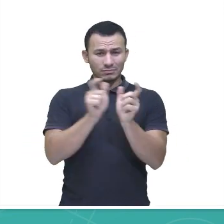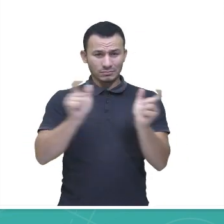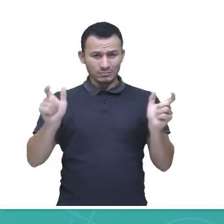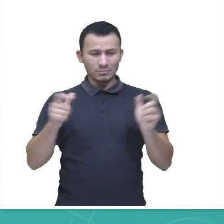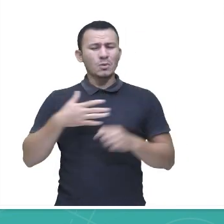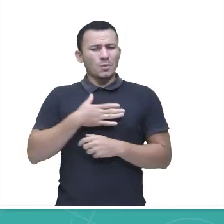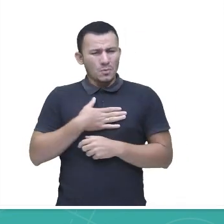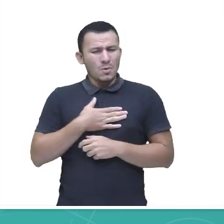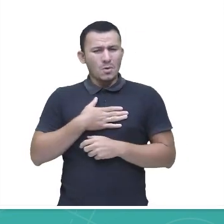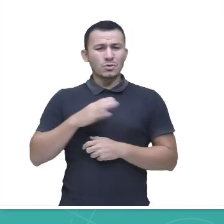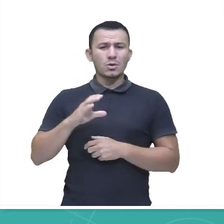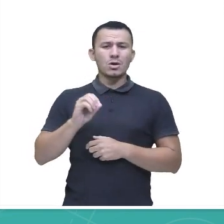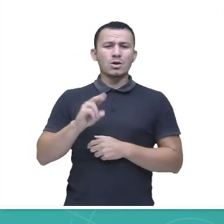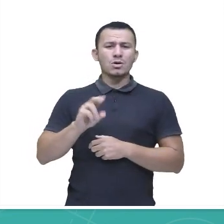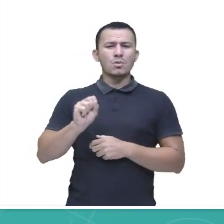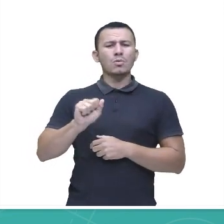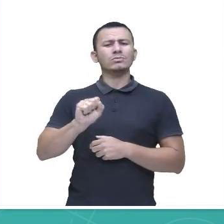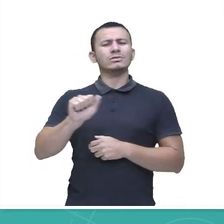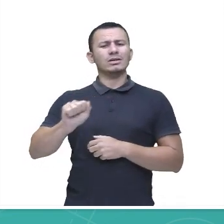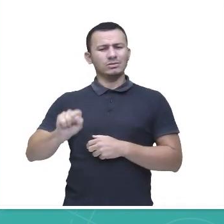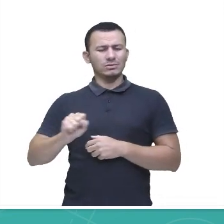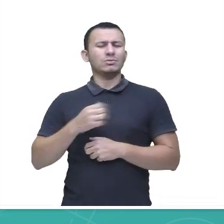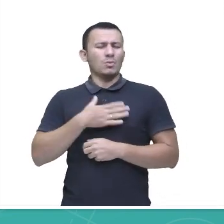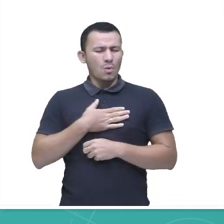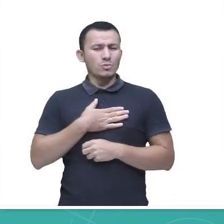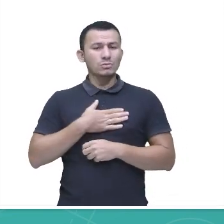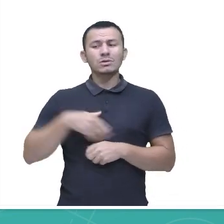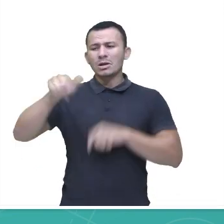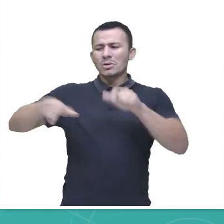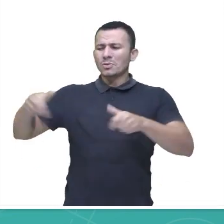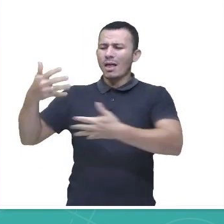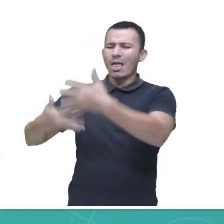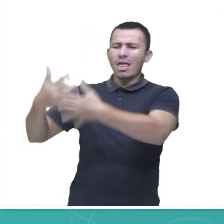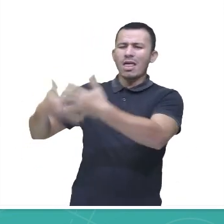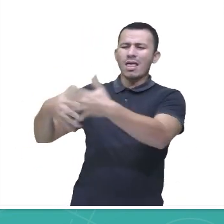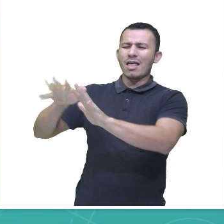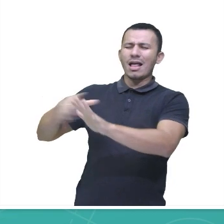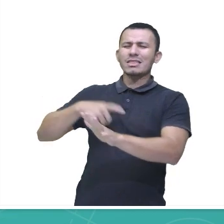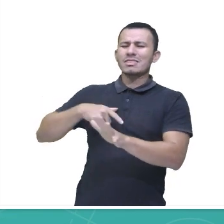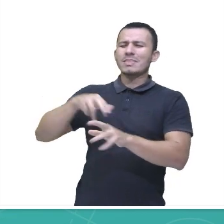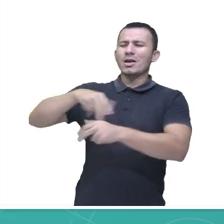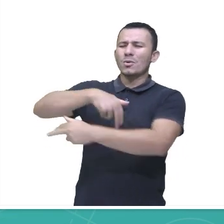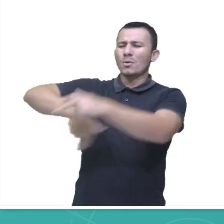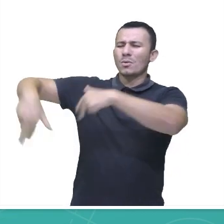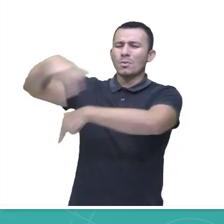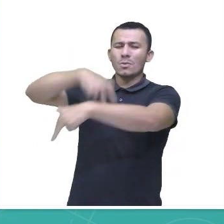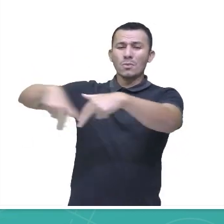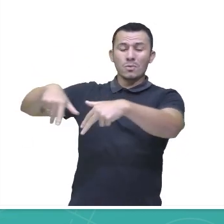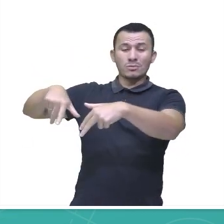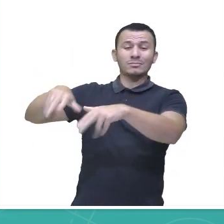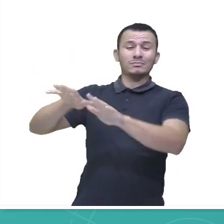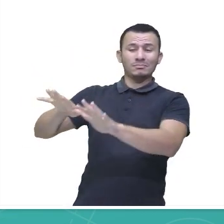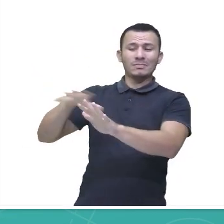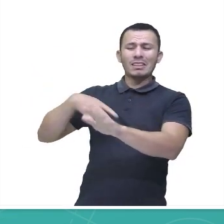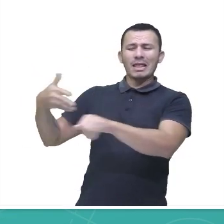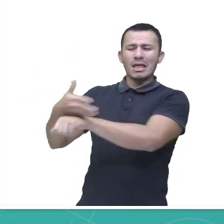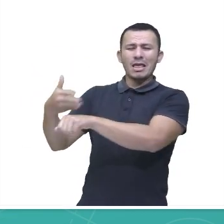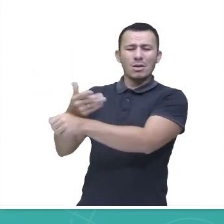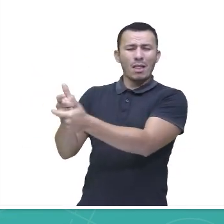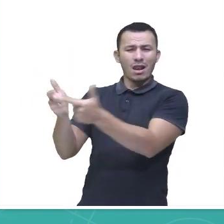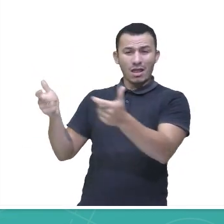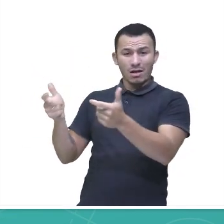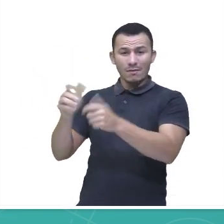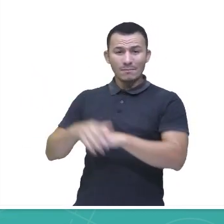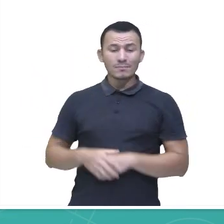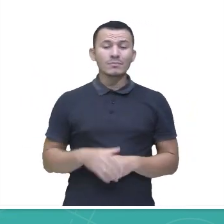das coisas. As coisas sim. As pessoas atrapalham, estão em toda parte, multiplicam-se em excesso.